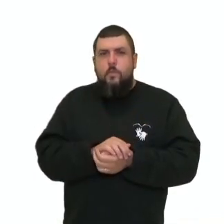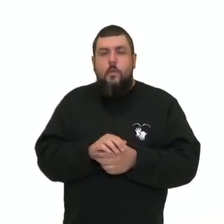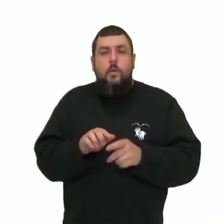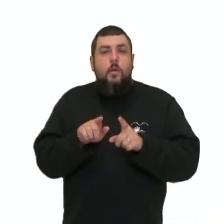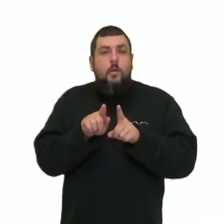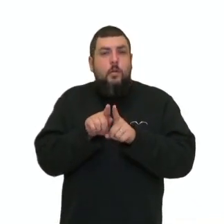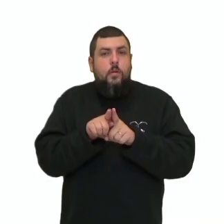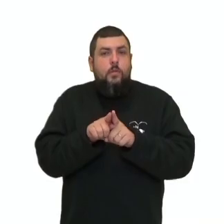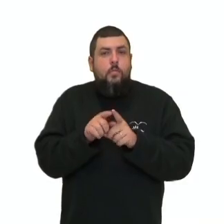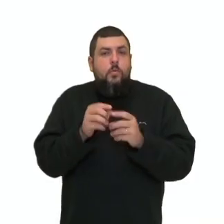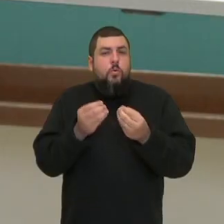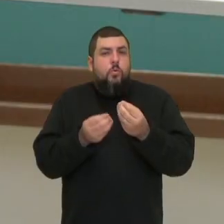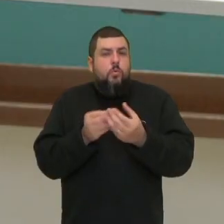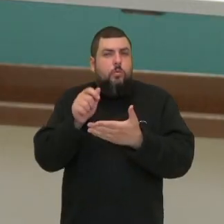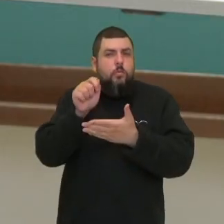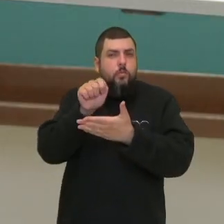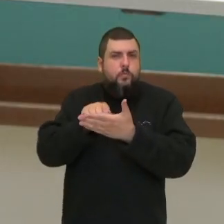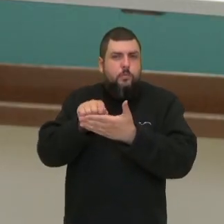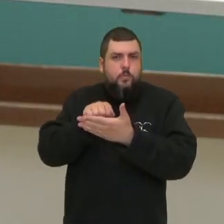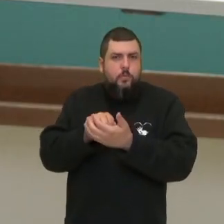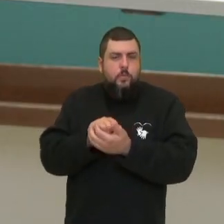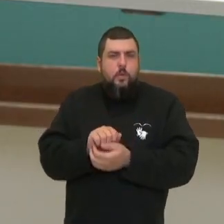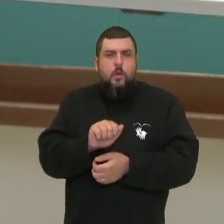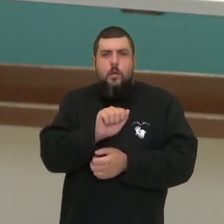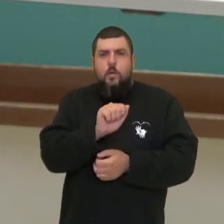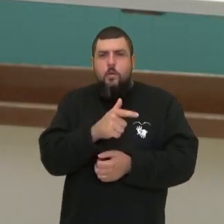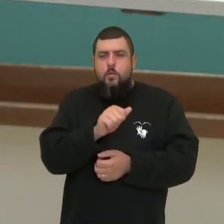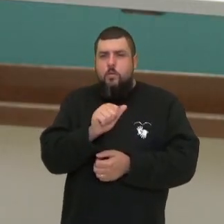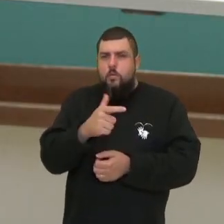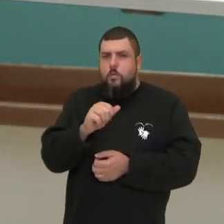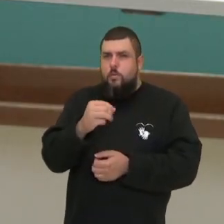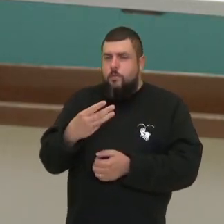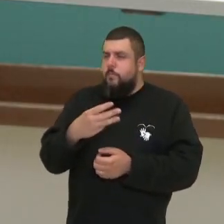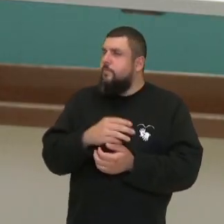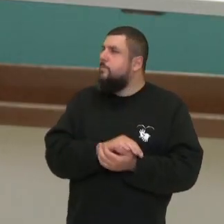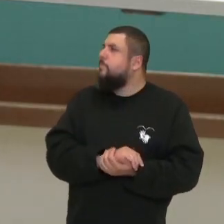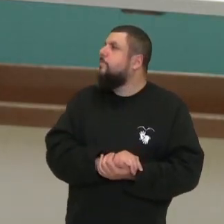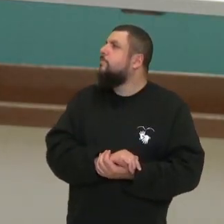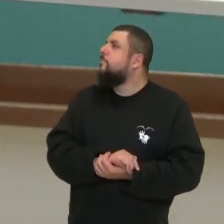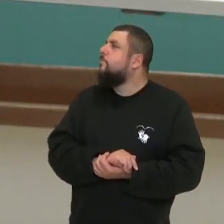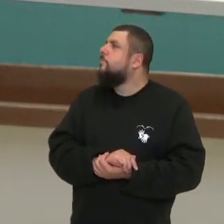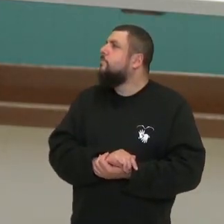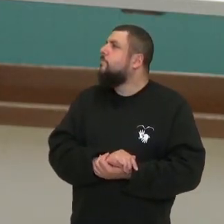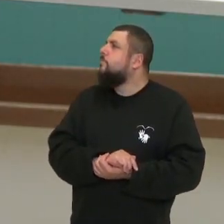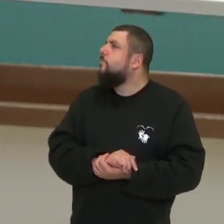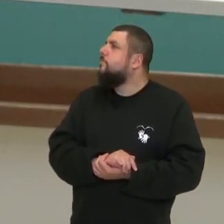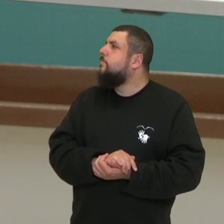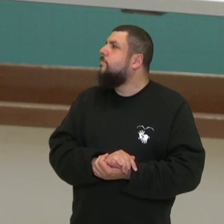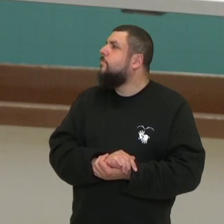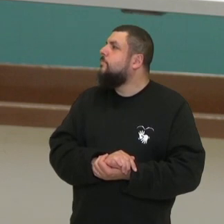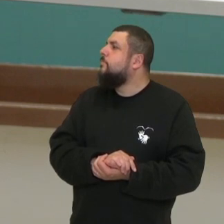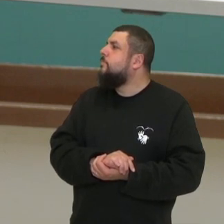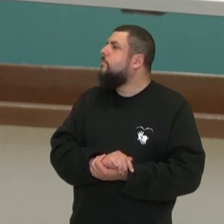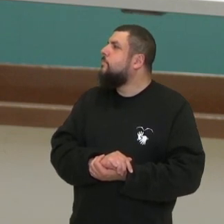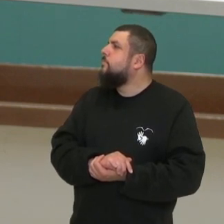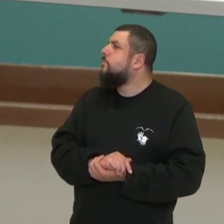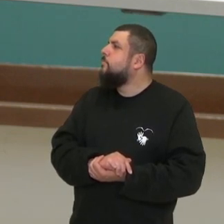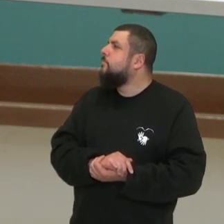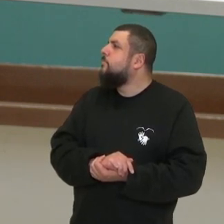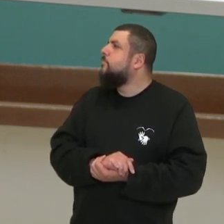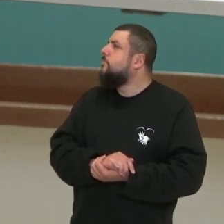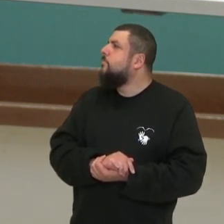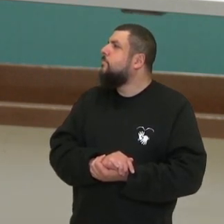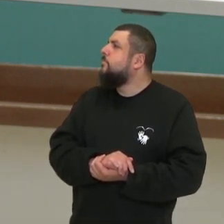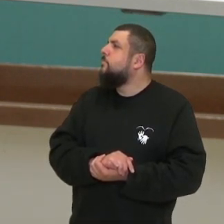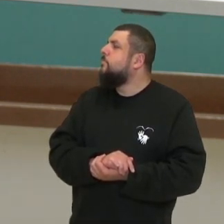para as sequências são A1, A2, A3, A na N, ou ainda A na N com N pertencendo